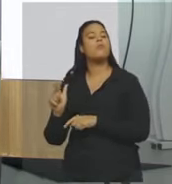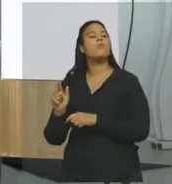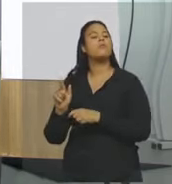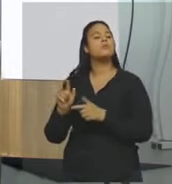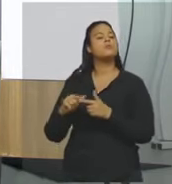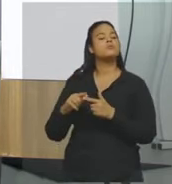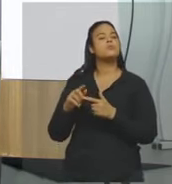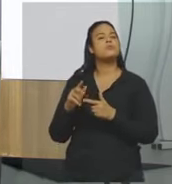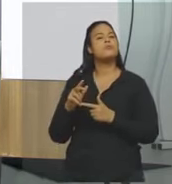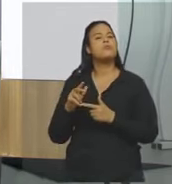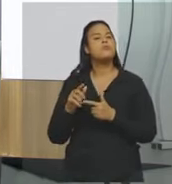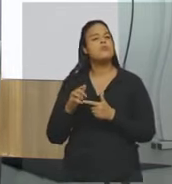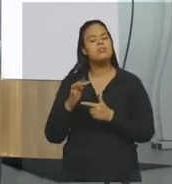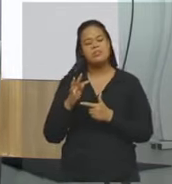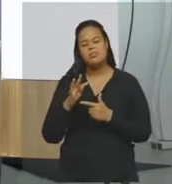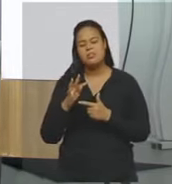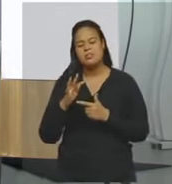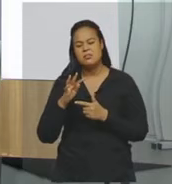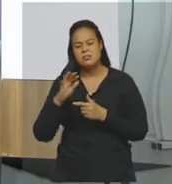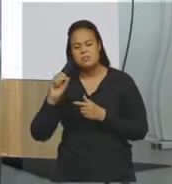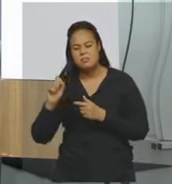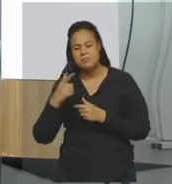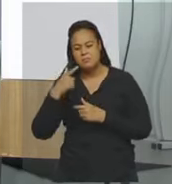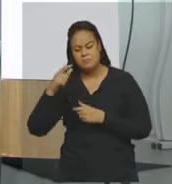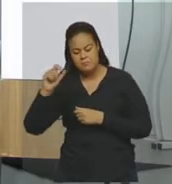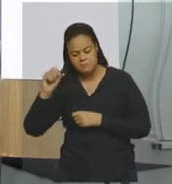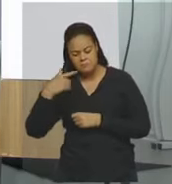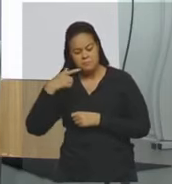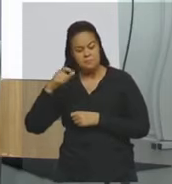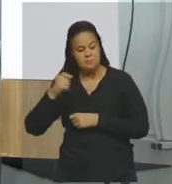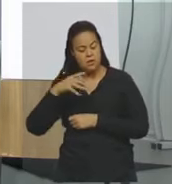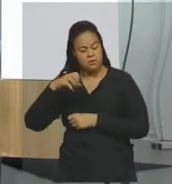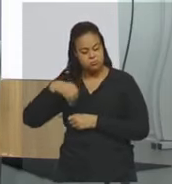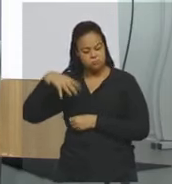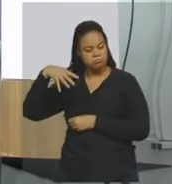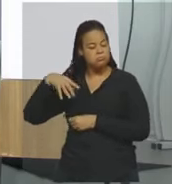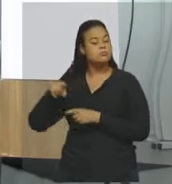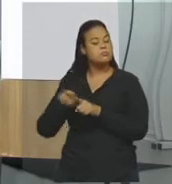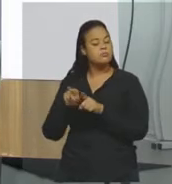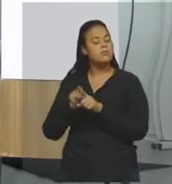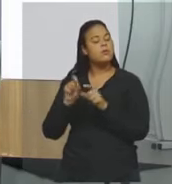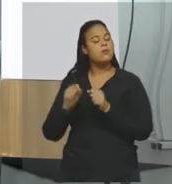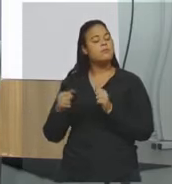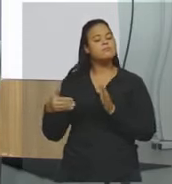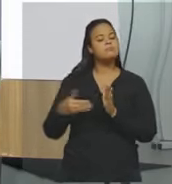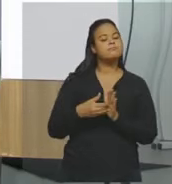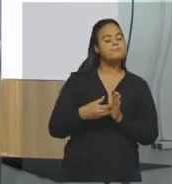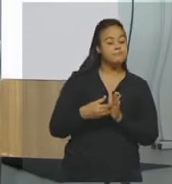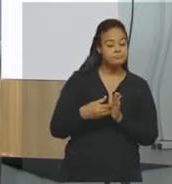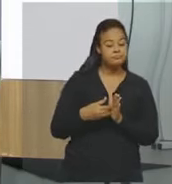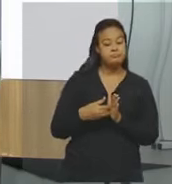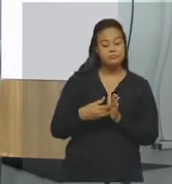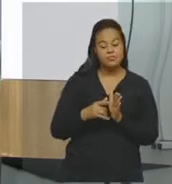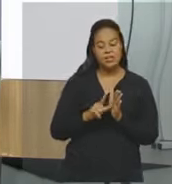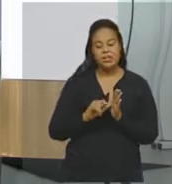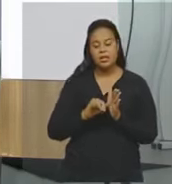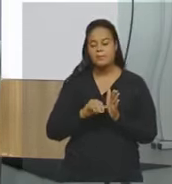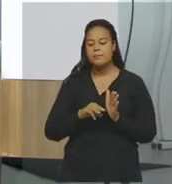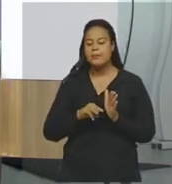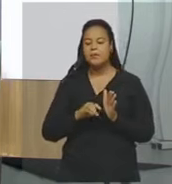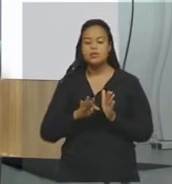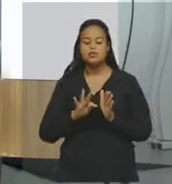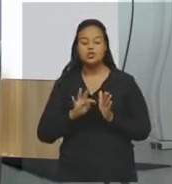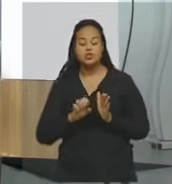do brilho da lâmpada e etc. Tá? Só que isso também vai servir como um limite para a gente. Por quê? Se eu sei que